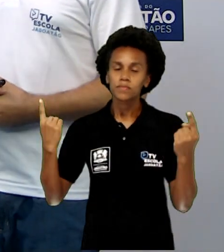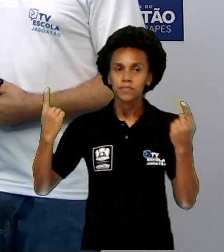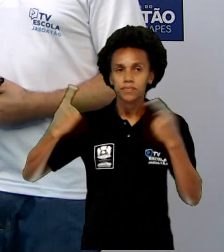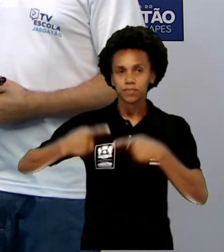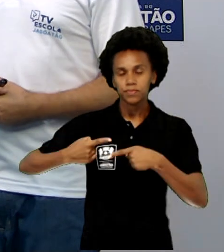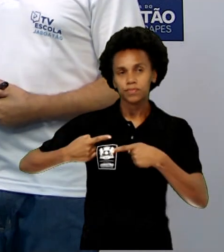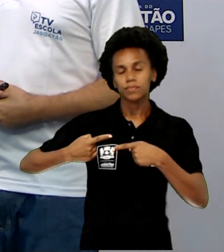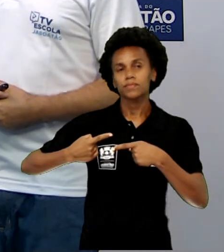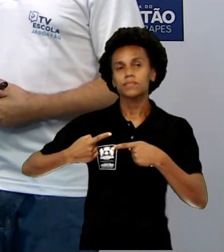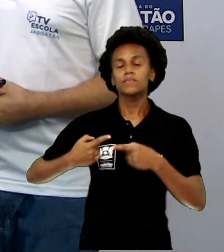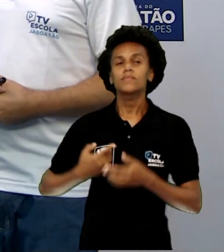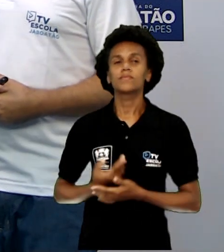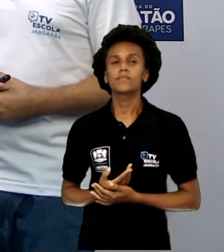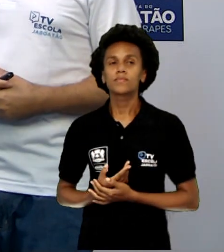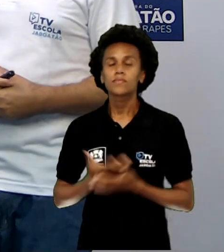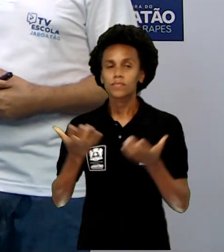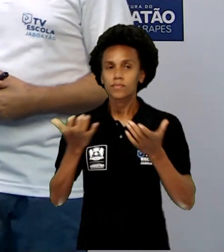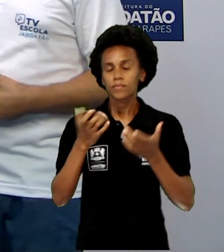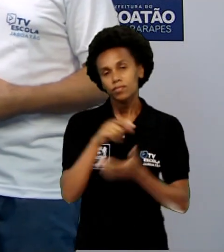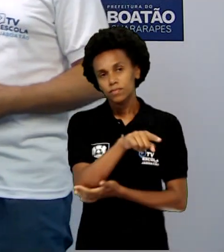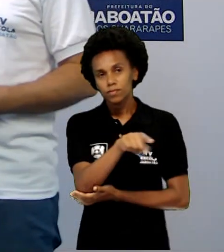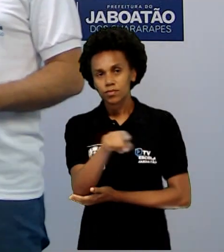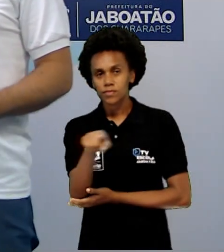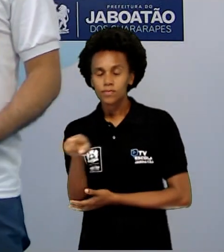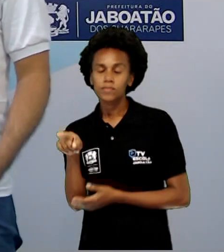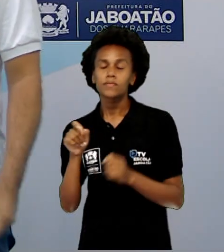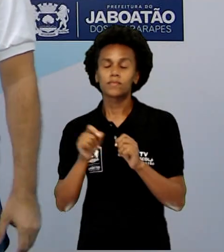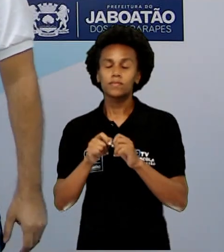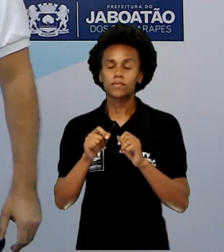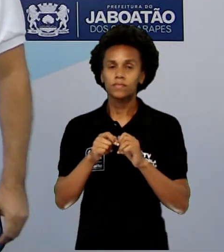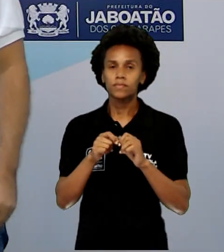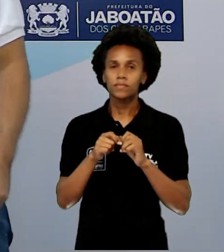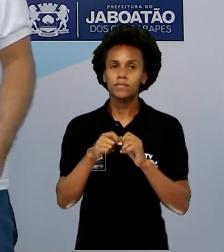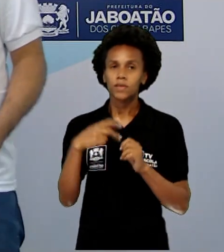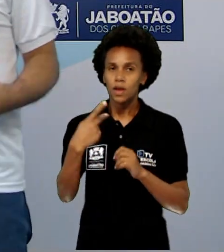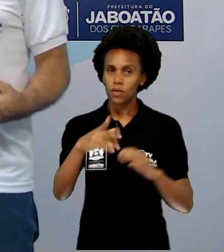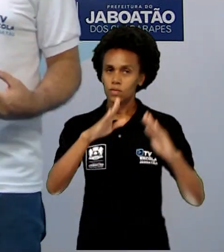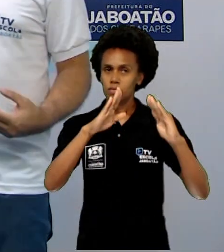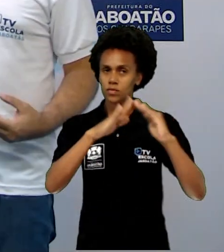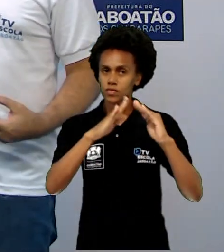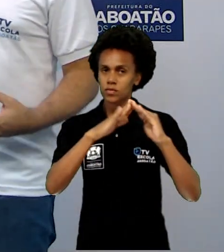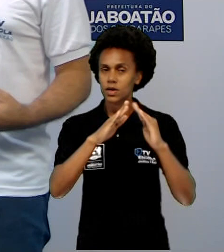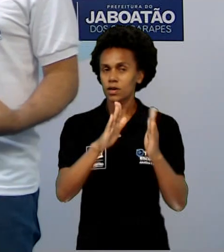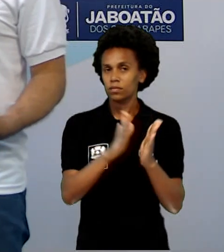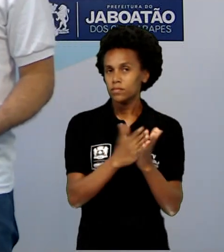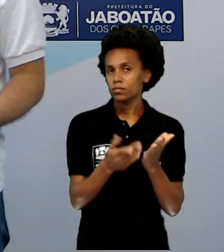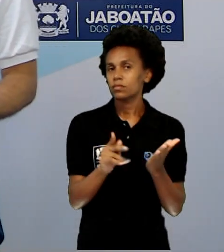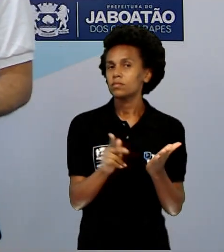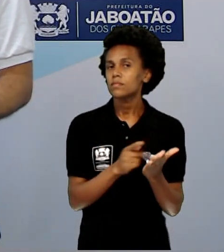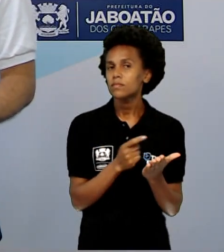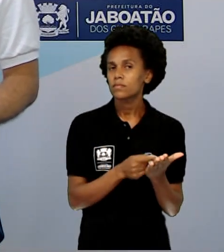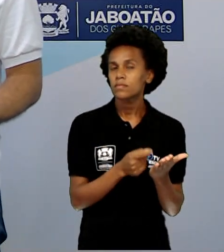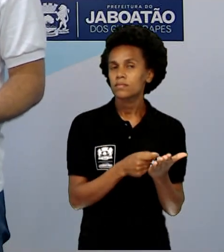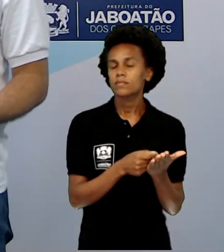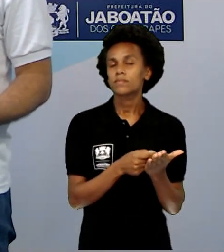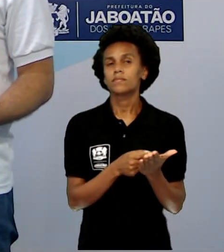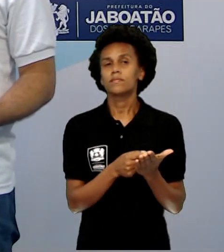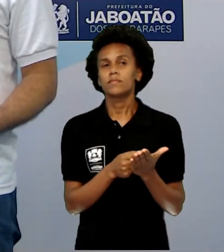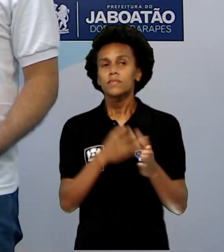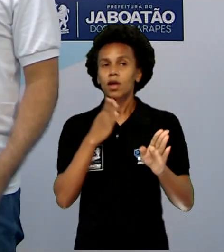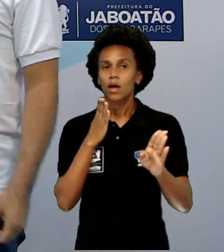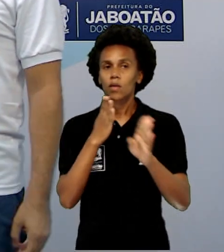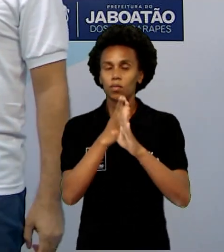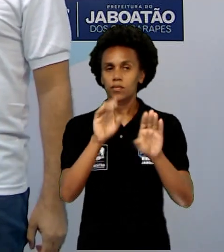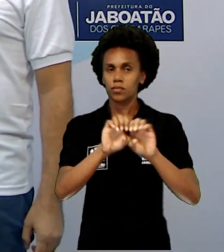desafio, certo? Que eu quero que vocês façam aí na sua casa, no seu caderno. Encontre uma equação do segundo